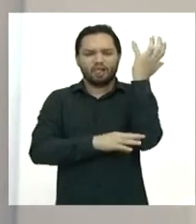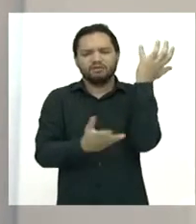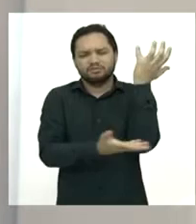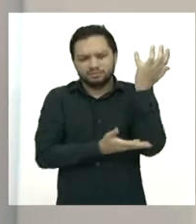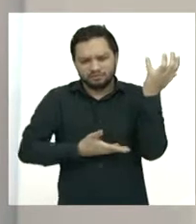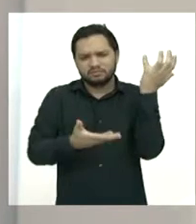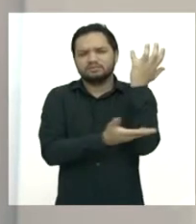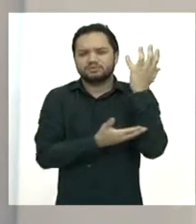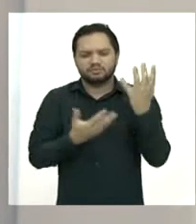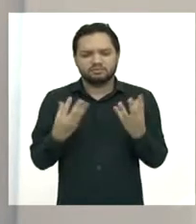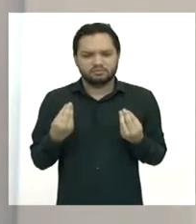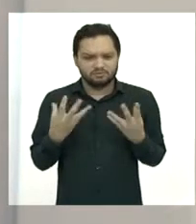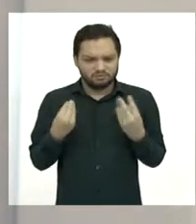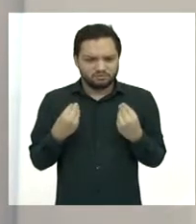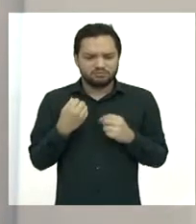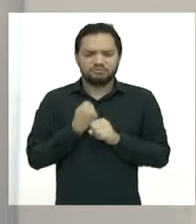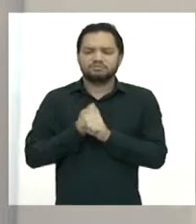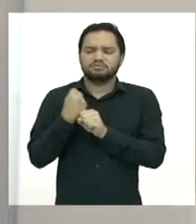sofreu muitos anos com